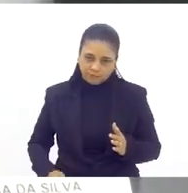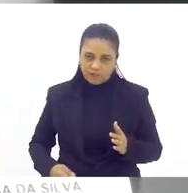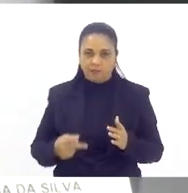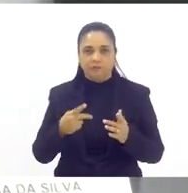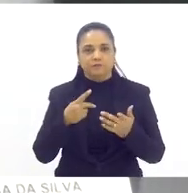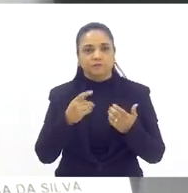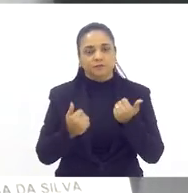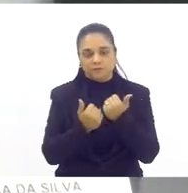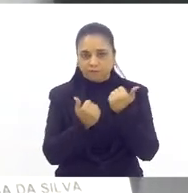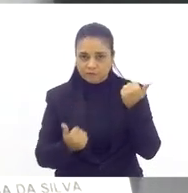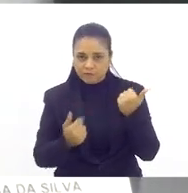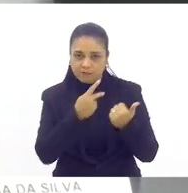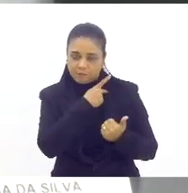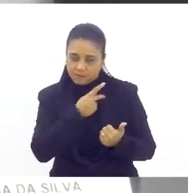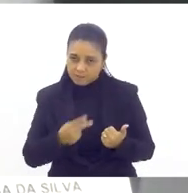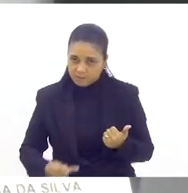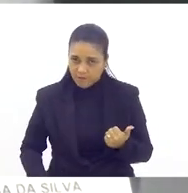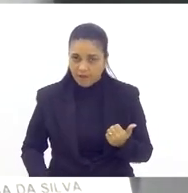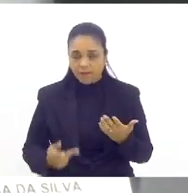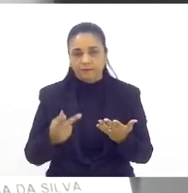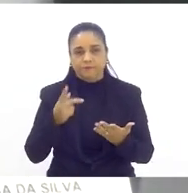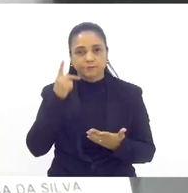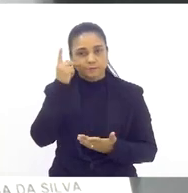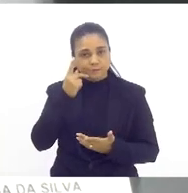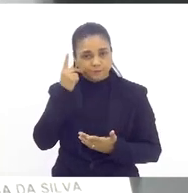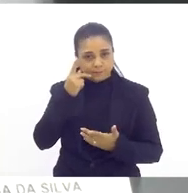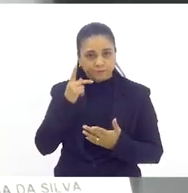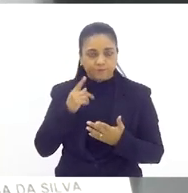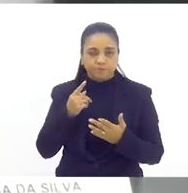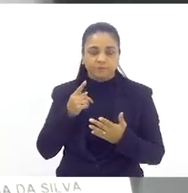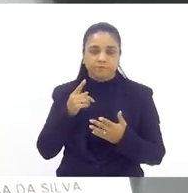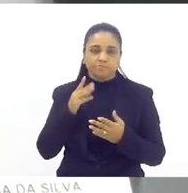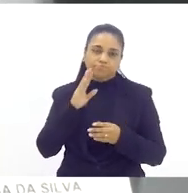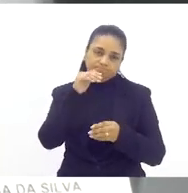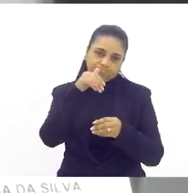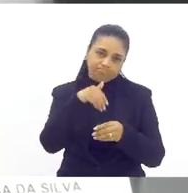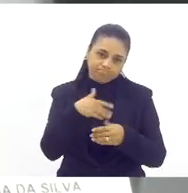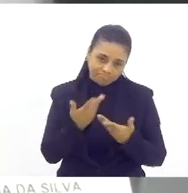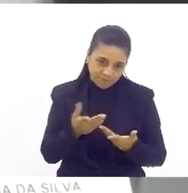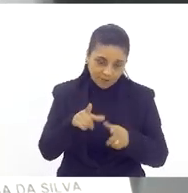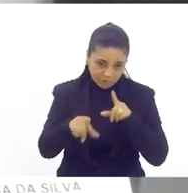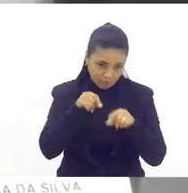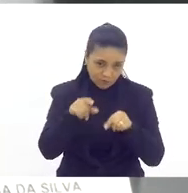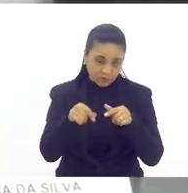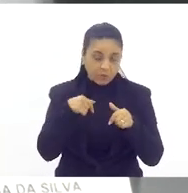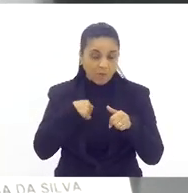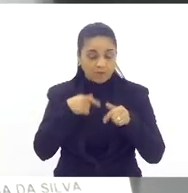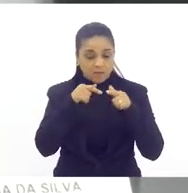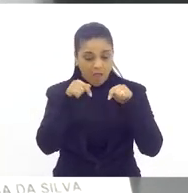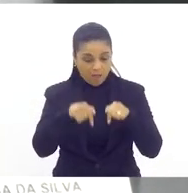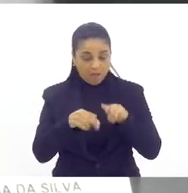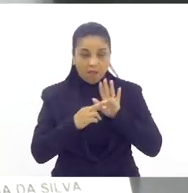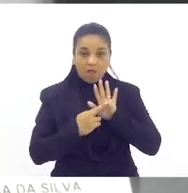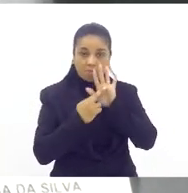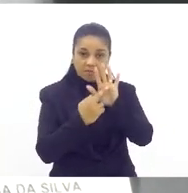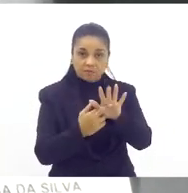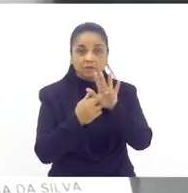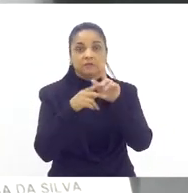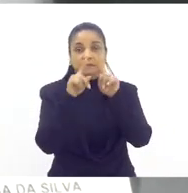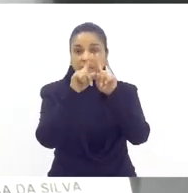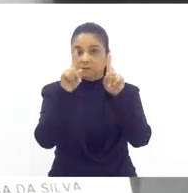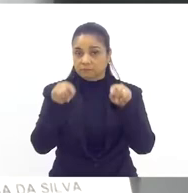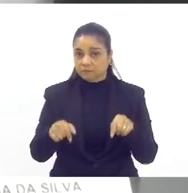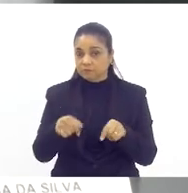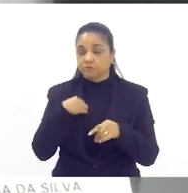aí infelizmente politicamente Quem tá aqui são servidores então aqui representando e tentando dar